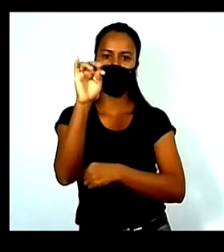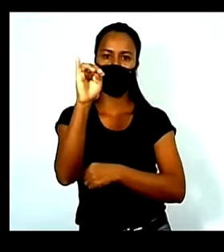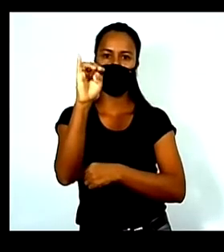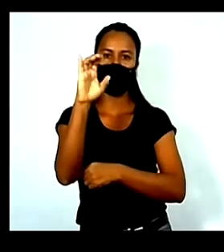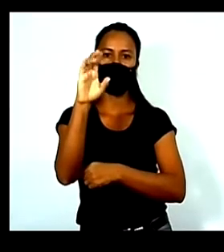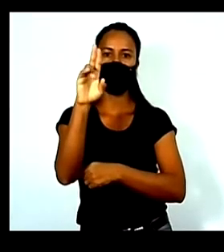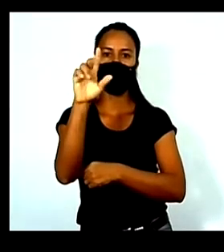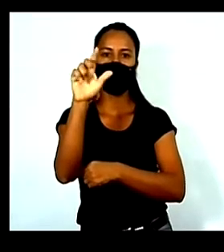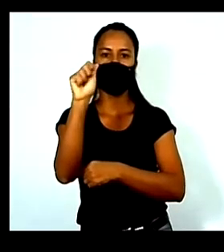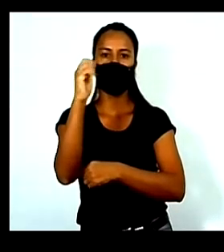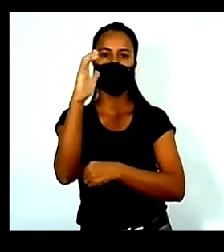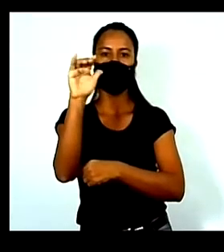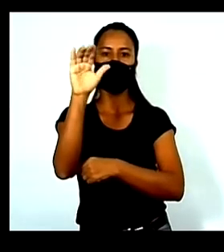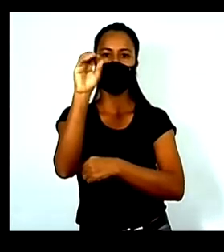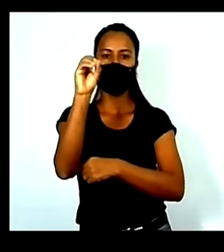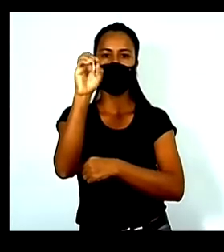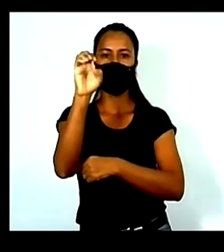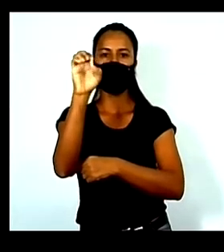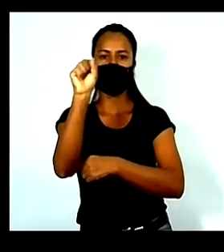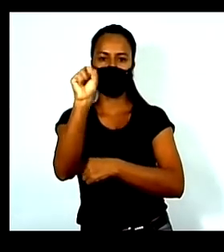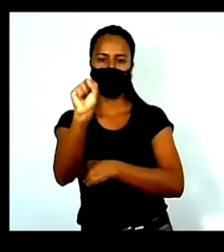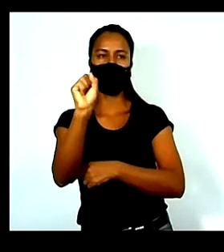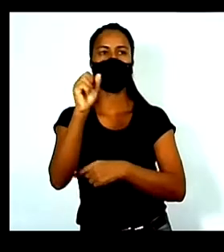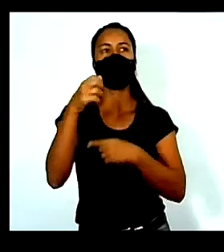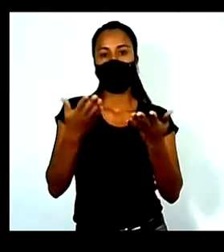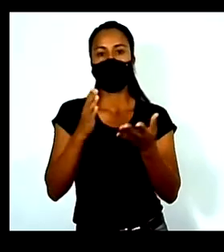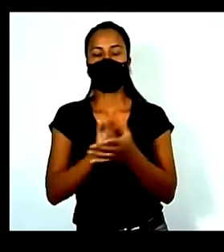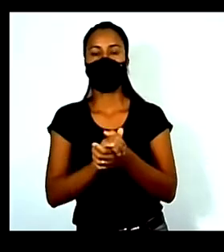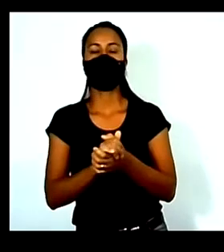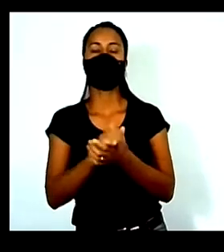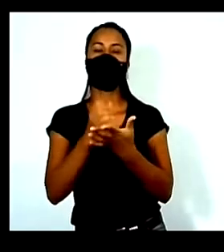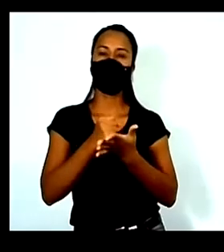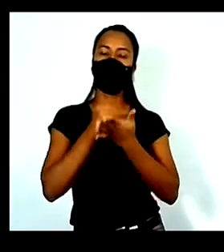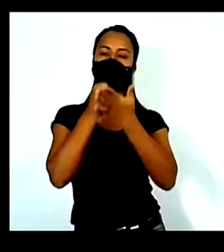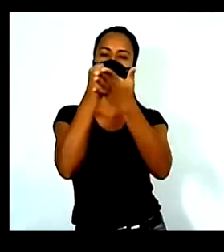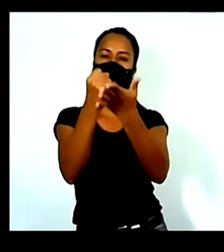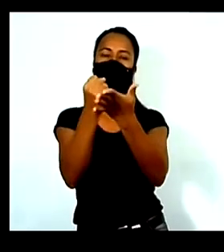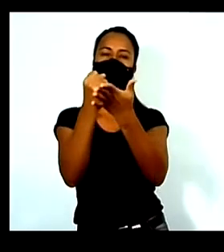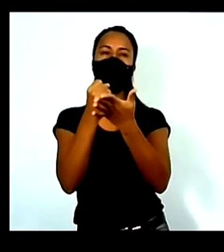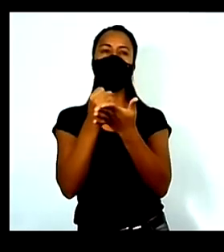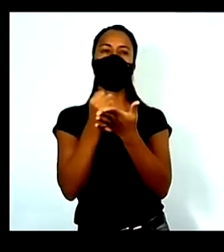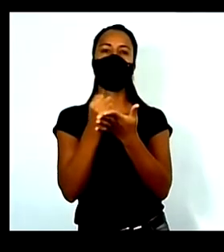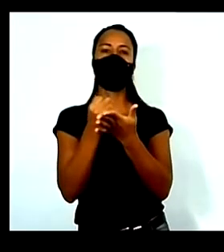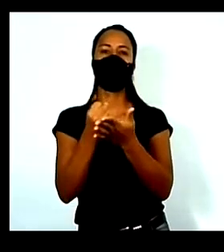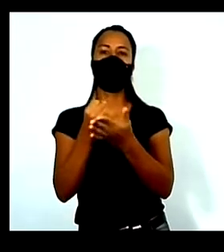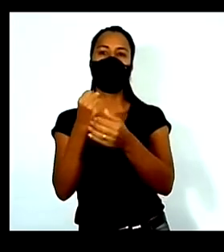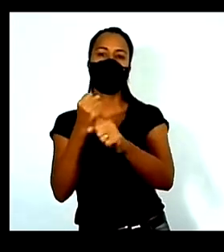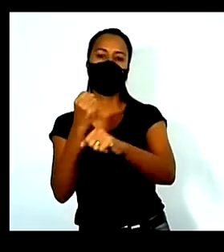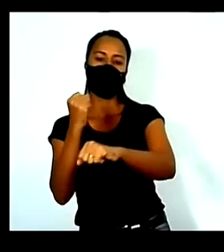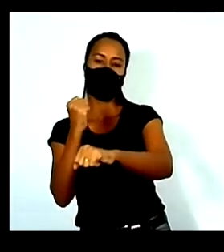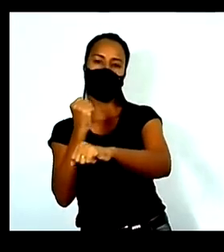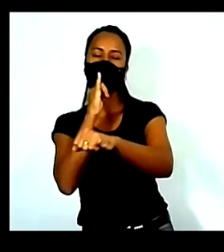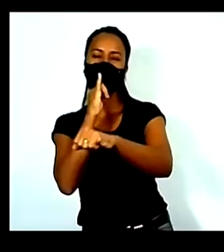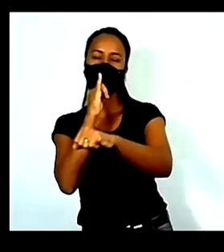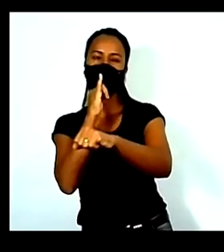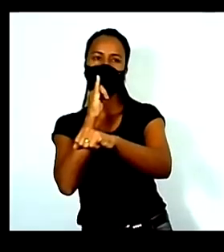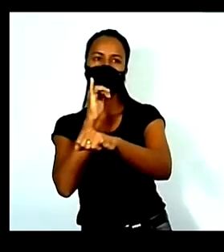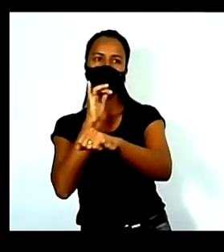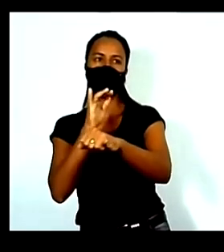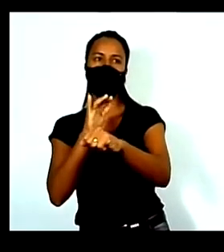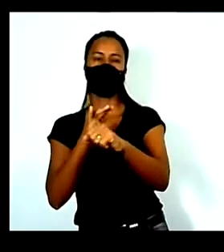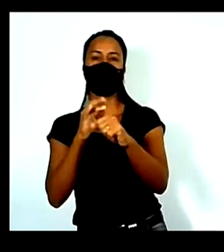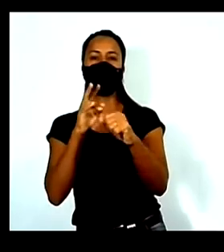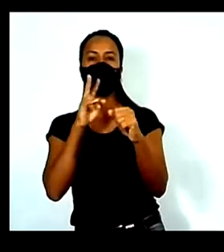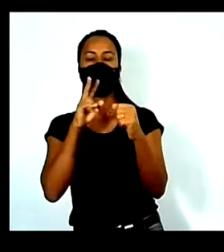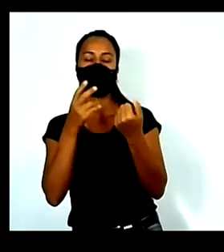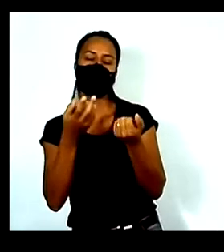essas articulações, elas ajudam a diminuir os impactos que os ossos exercem